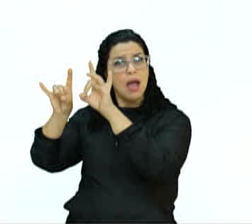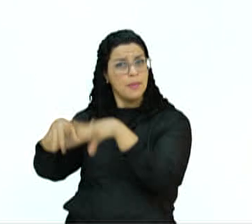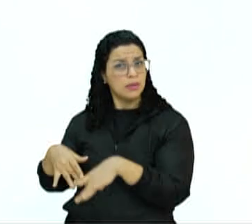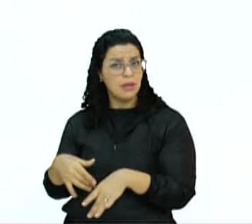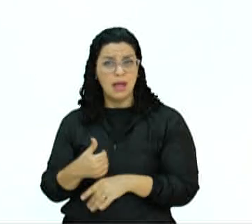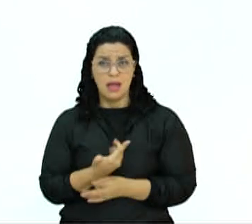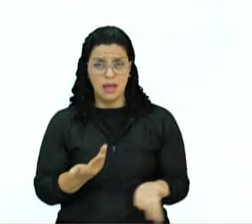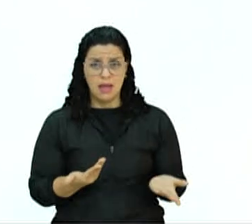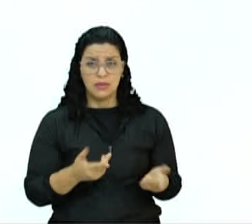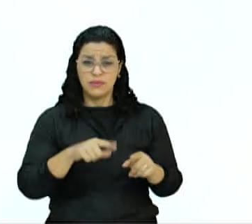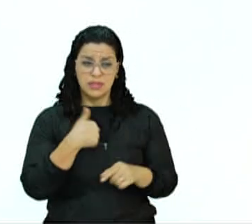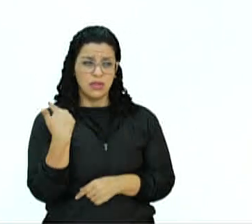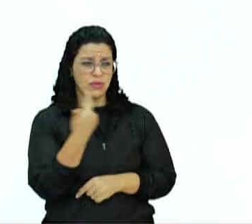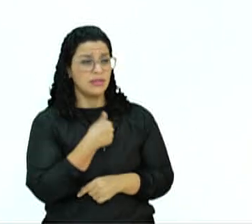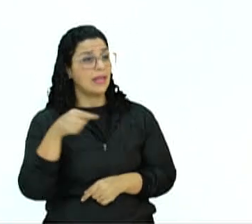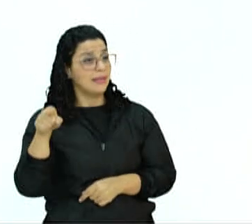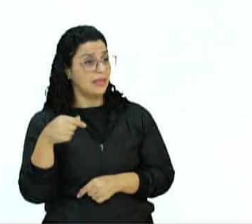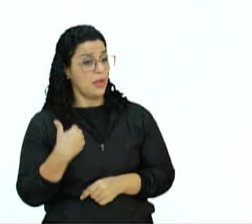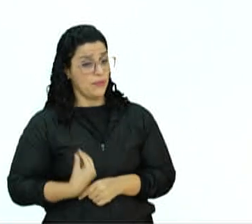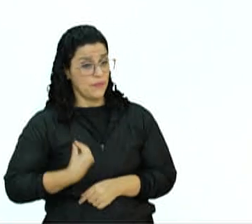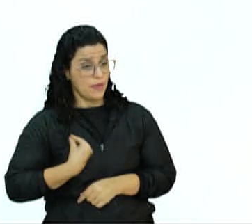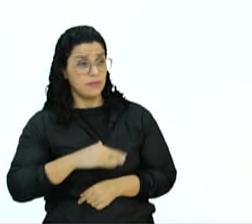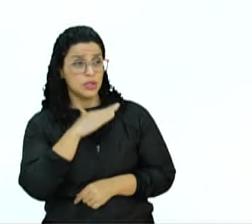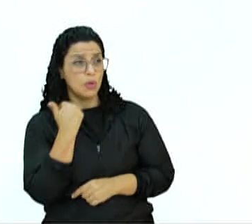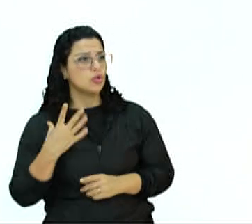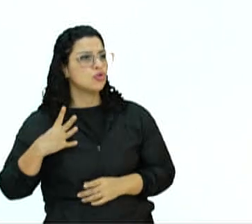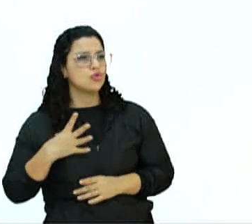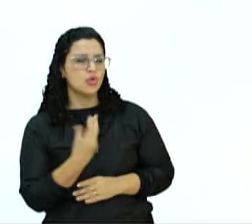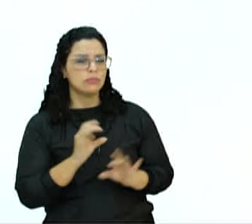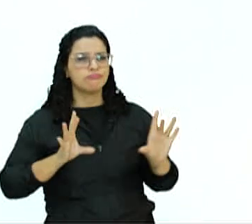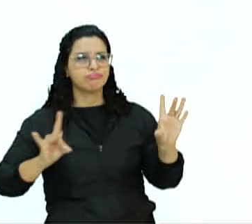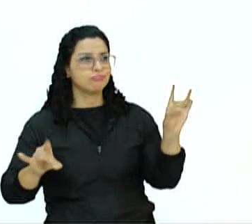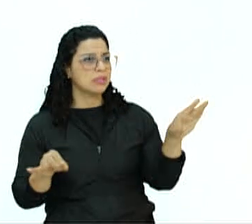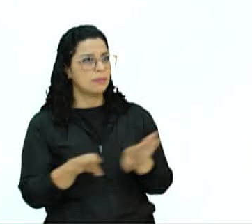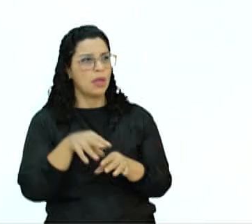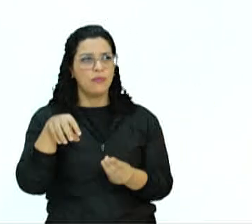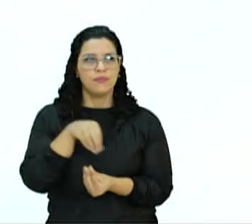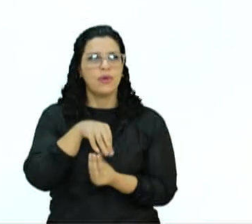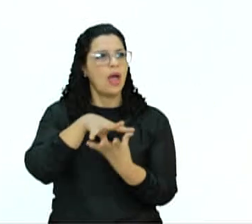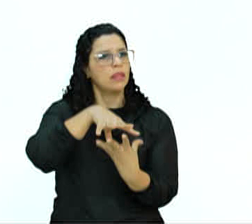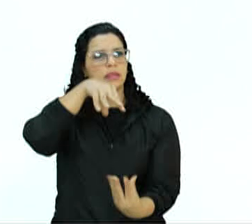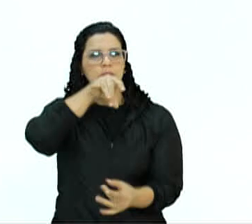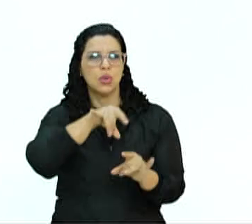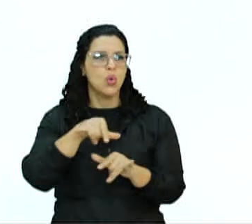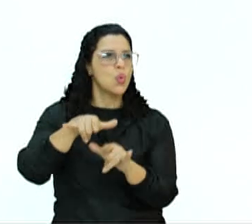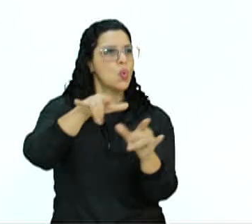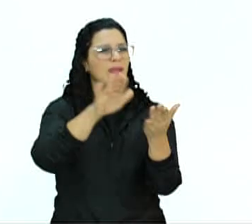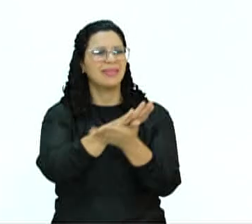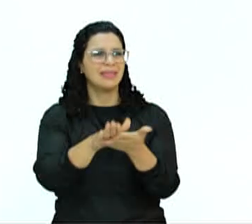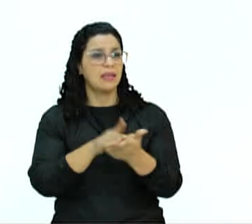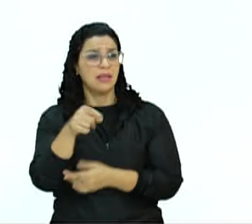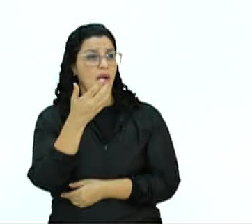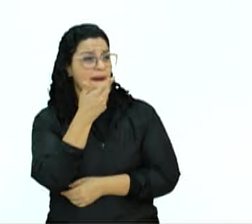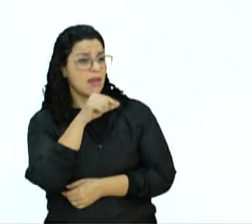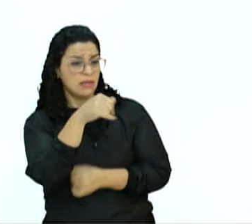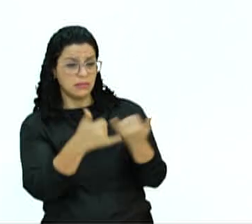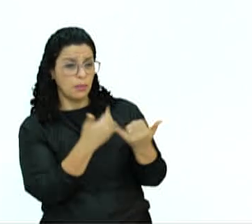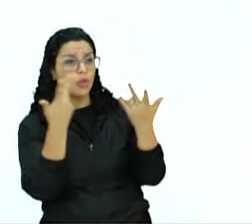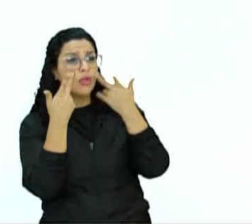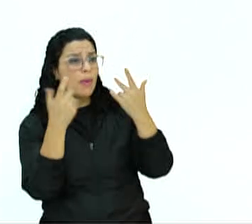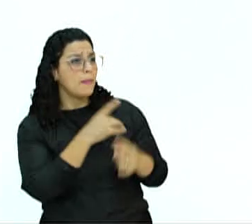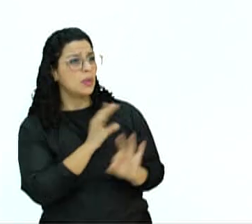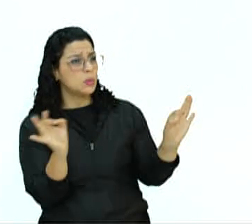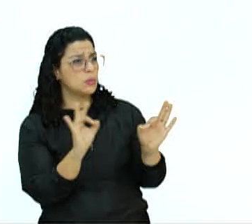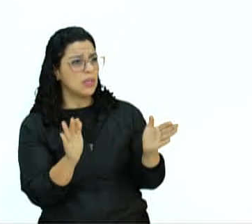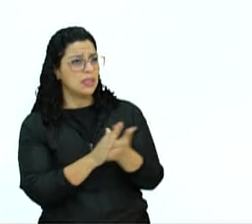meu anjo. Vivos e mortos desertaram todos. Nem os fantasmas sobraram. Olha aí como as criancinhas brincam sem